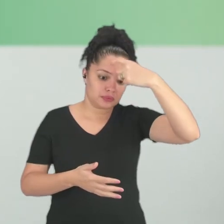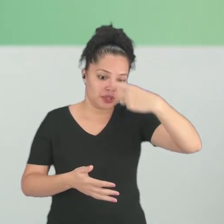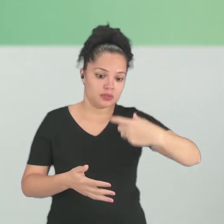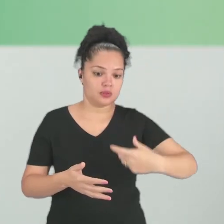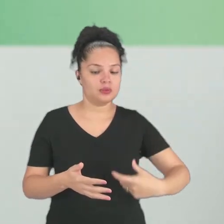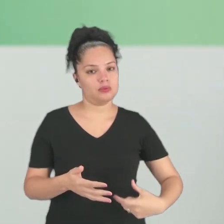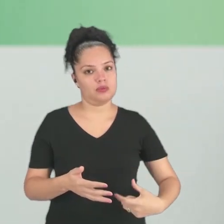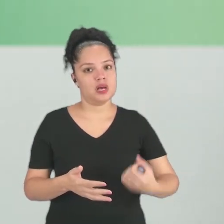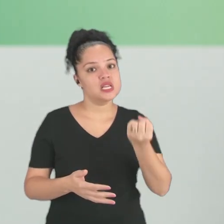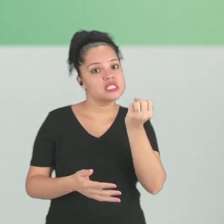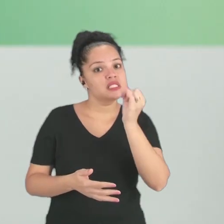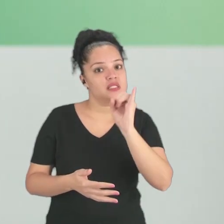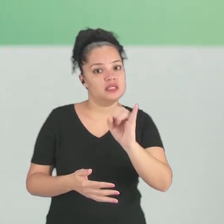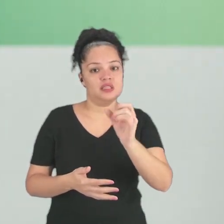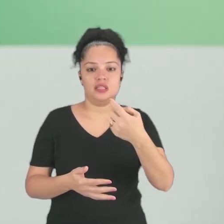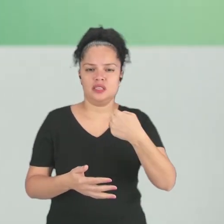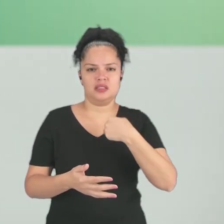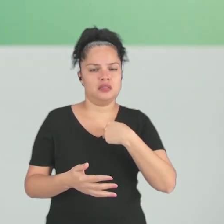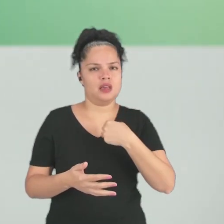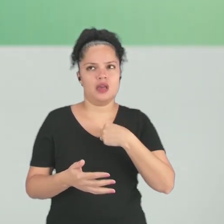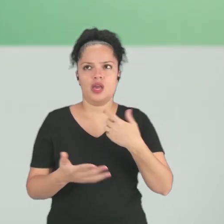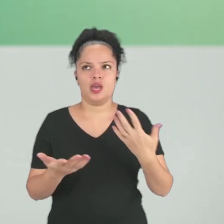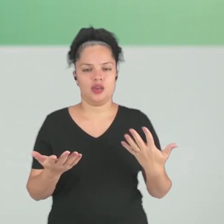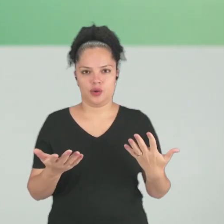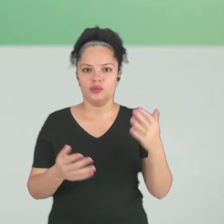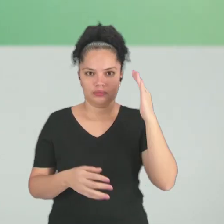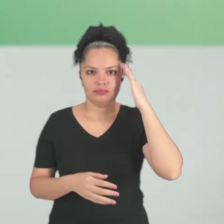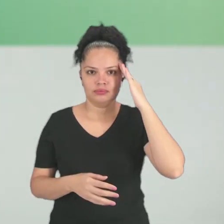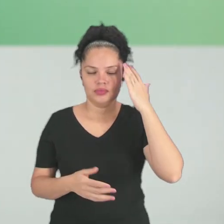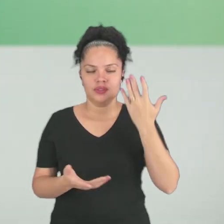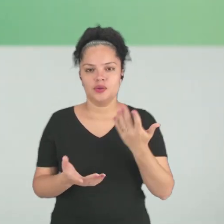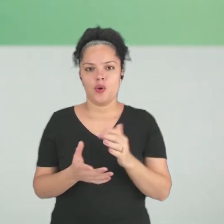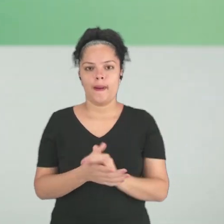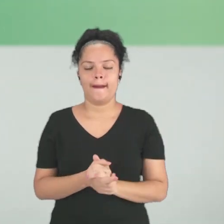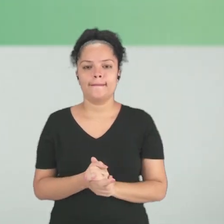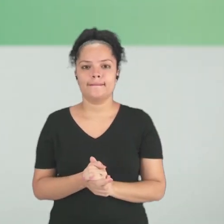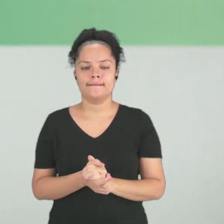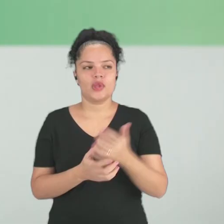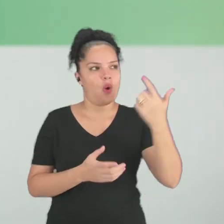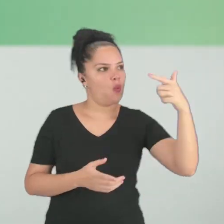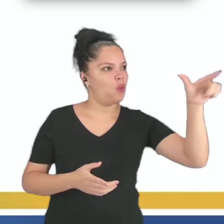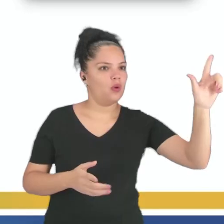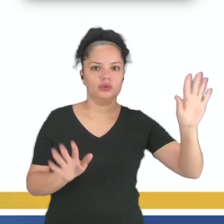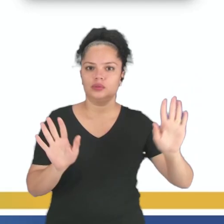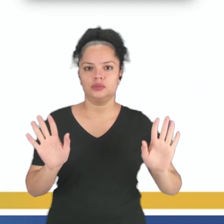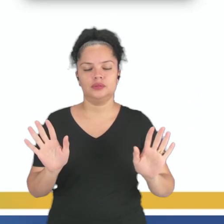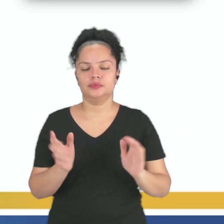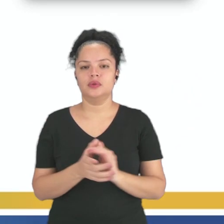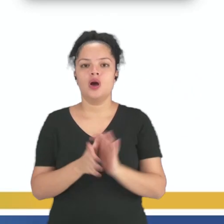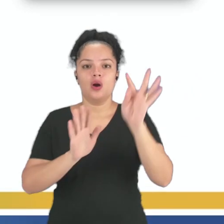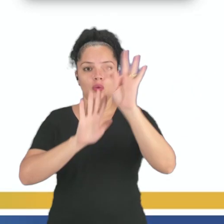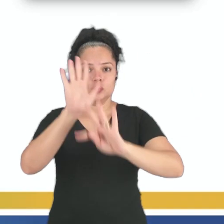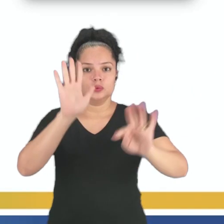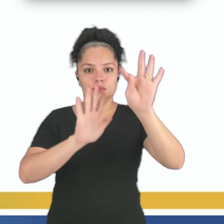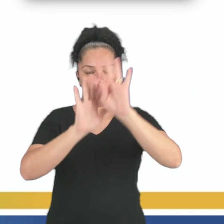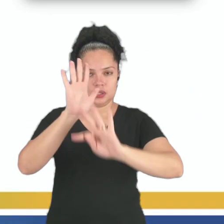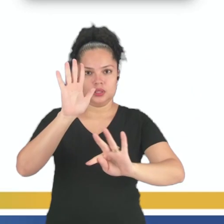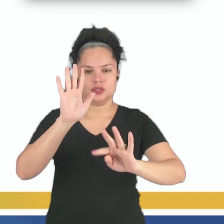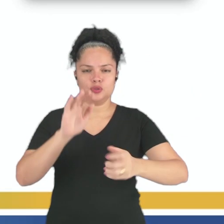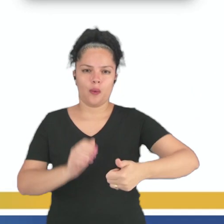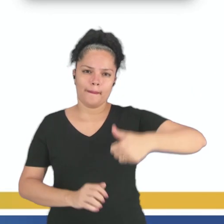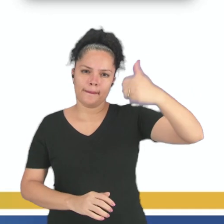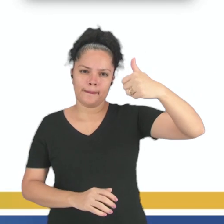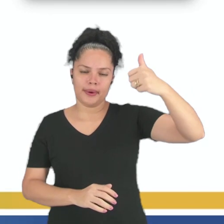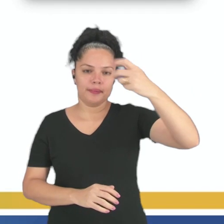fala de si, e não de mim, não de você, não do outro, certo? Então, vamos lá. O texto está em